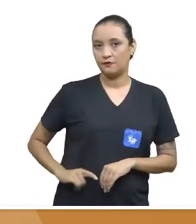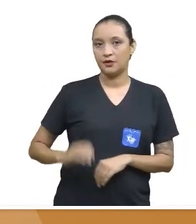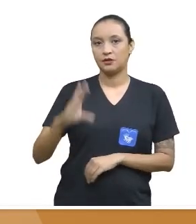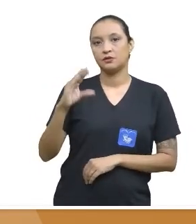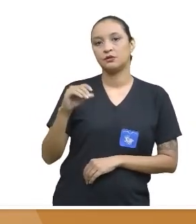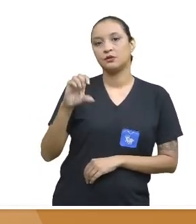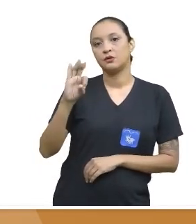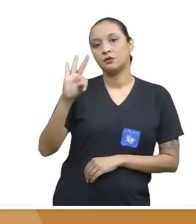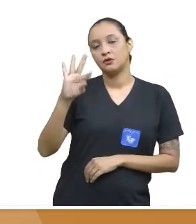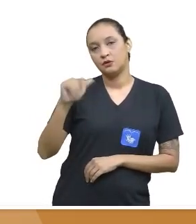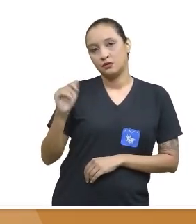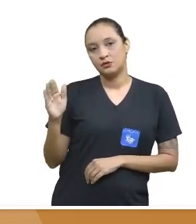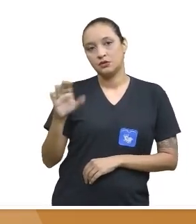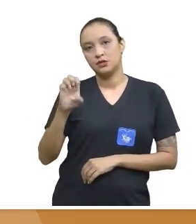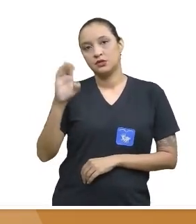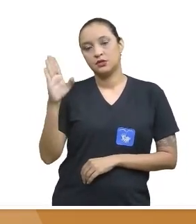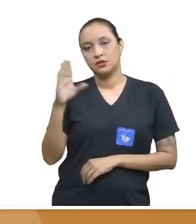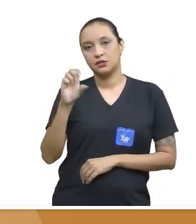as primeiras